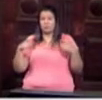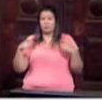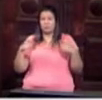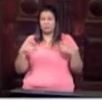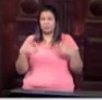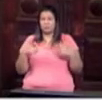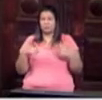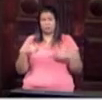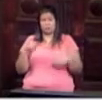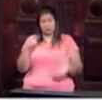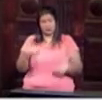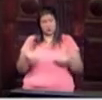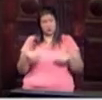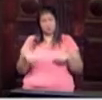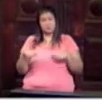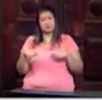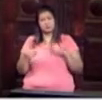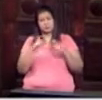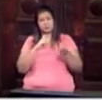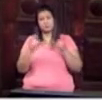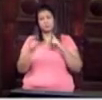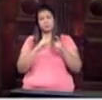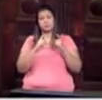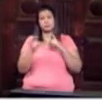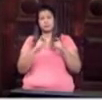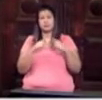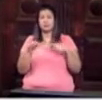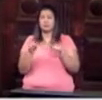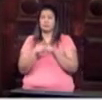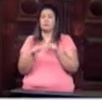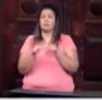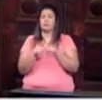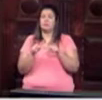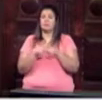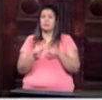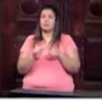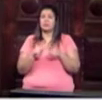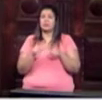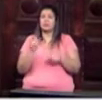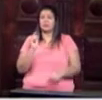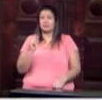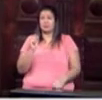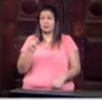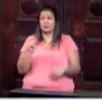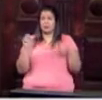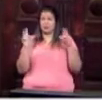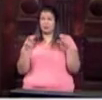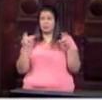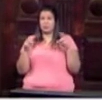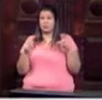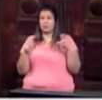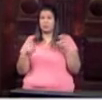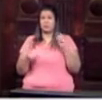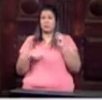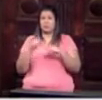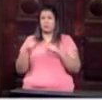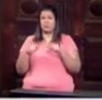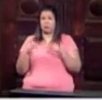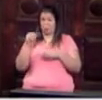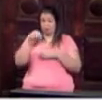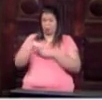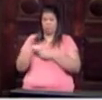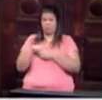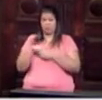a ser tratado, né? E também a questão das operações